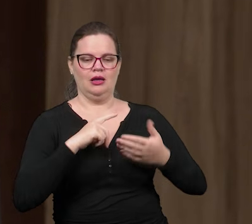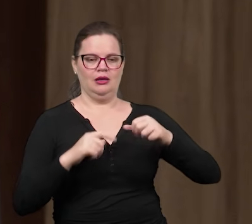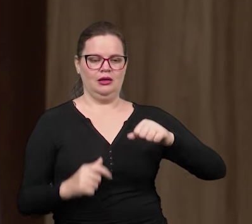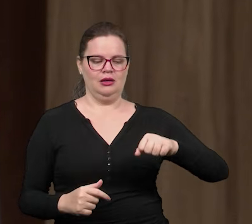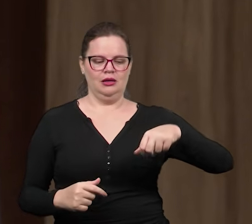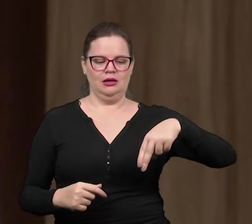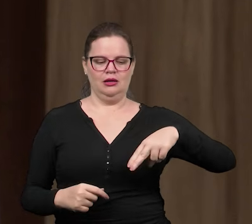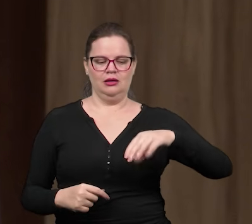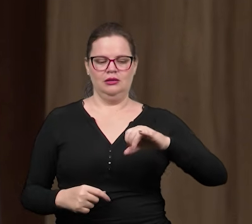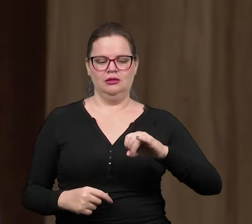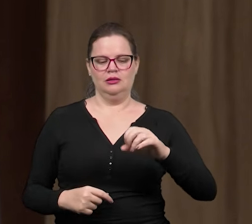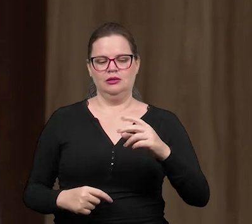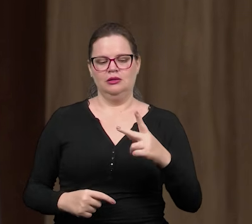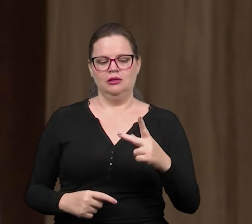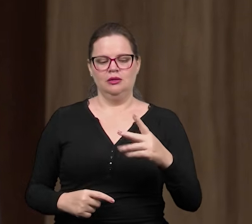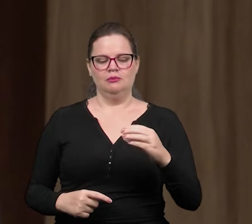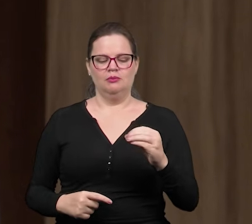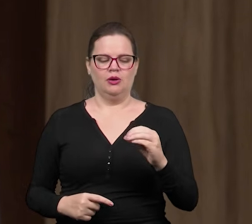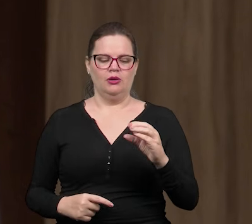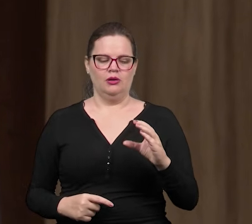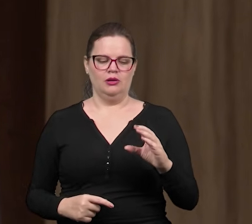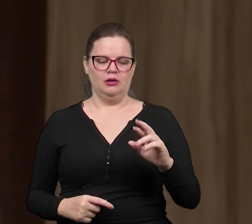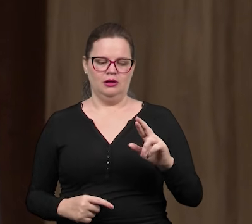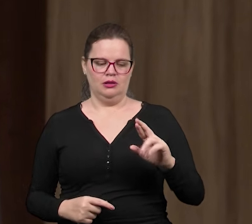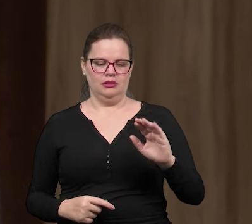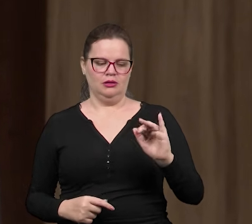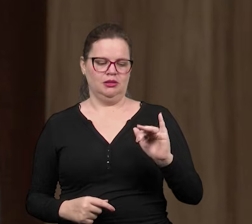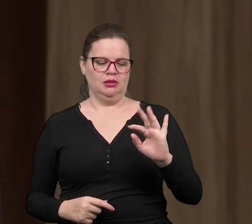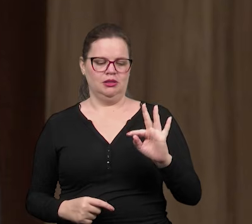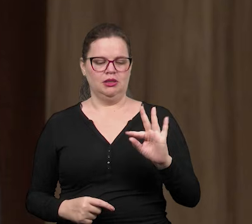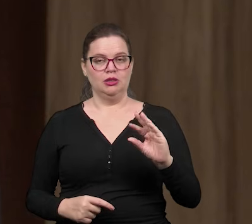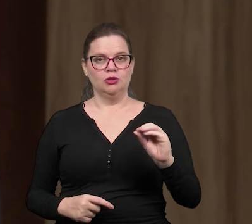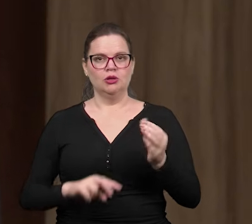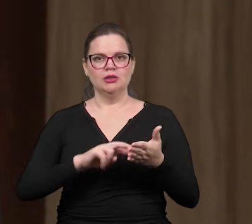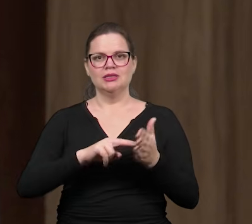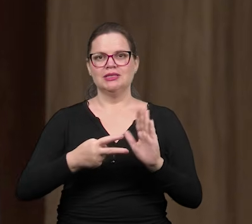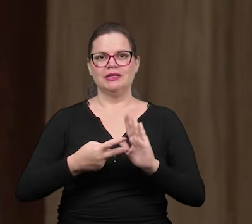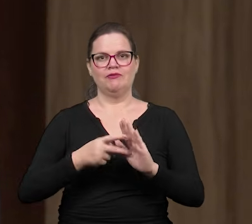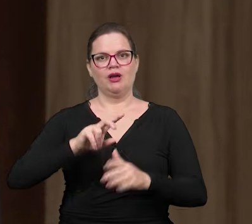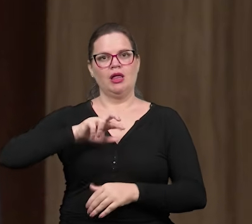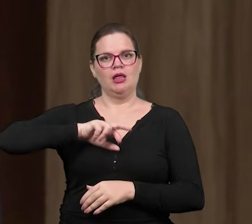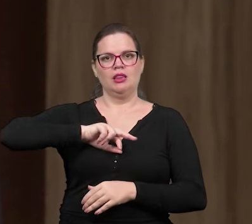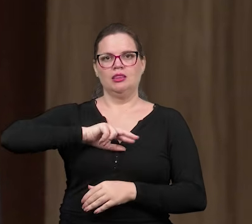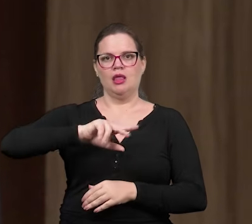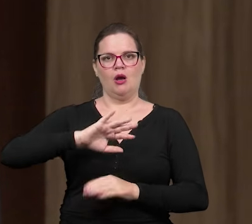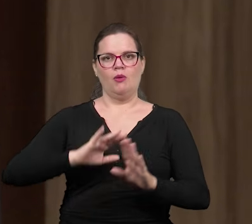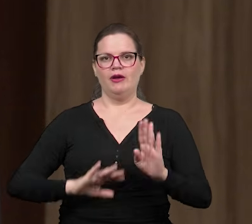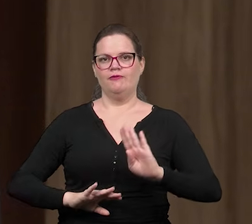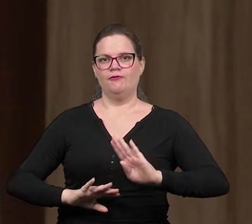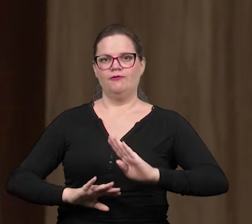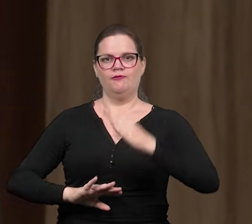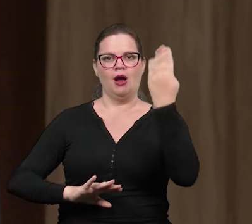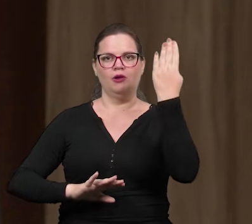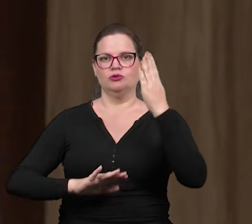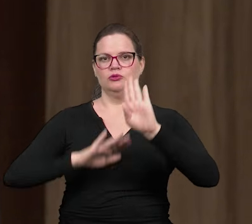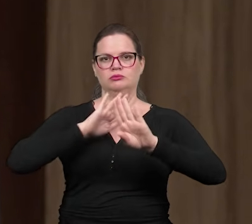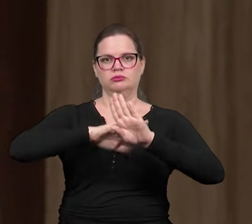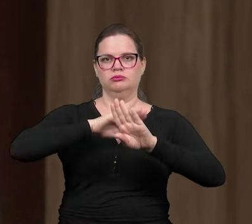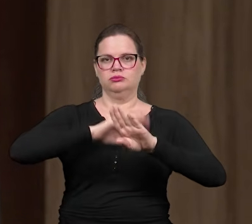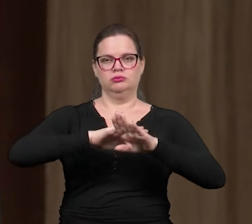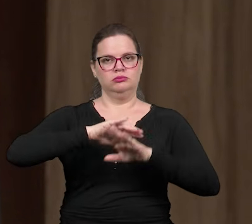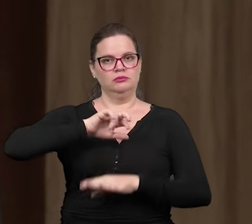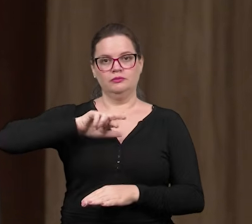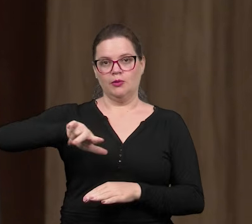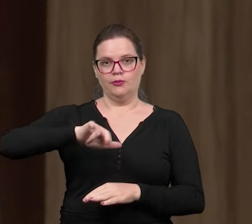anipócritos, que quer dizer não hipócrita, não é? Em alusão ao